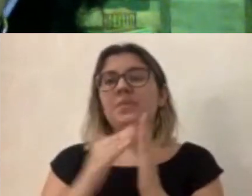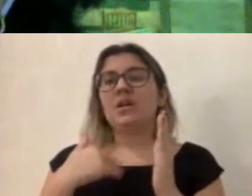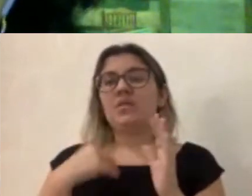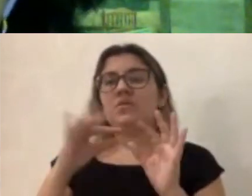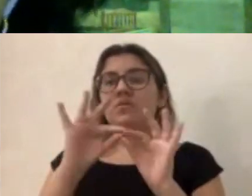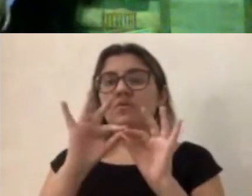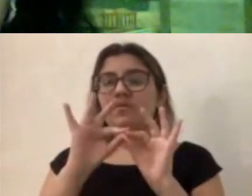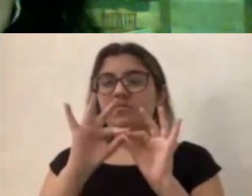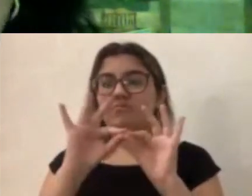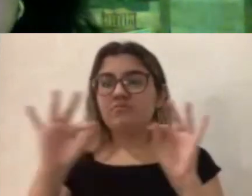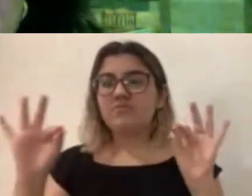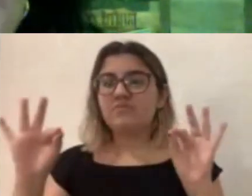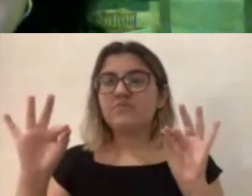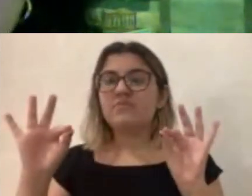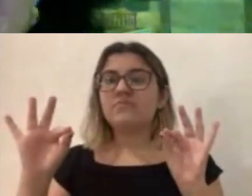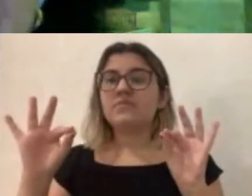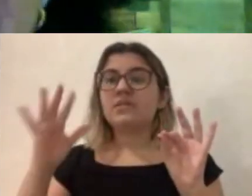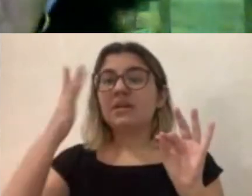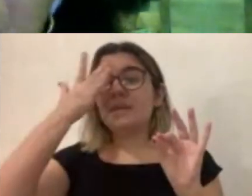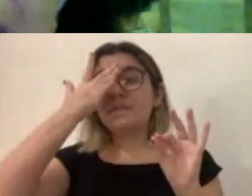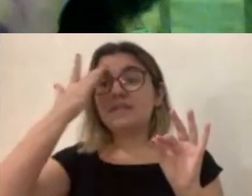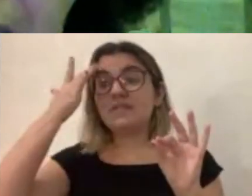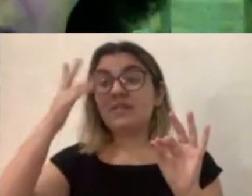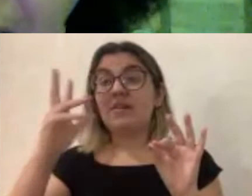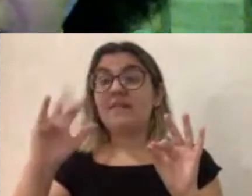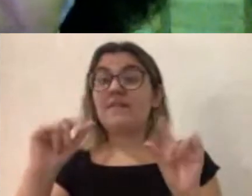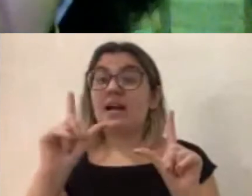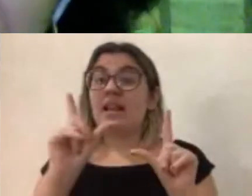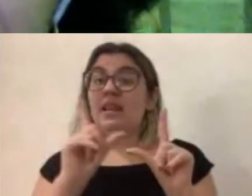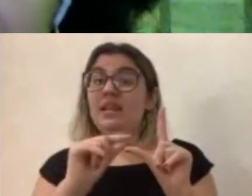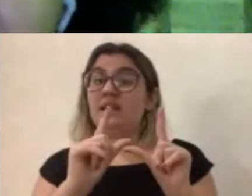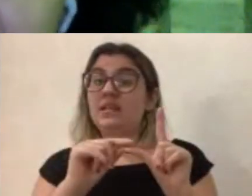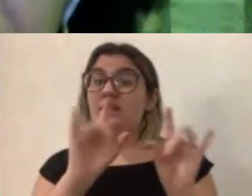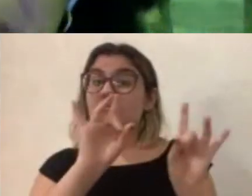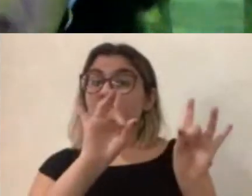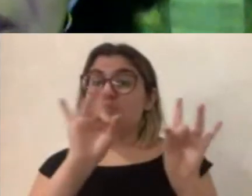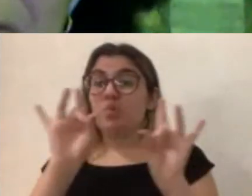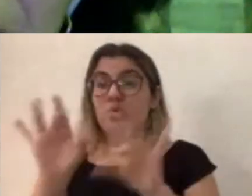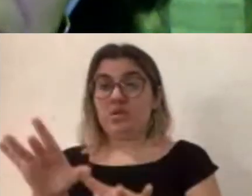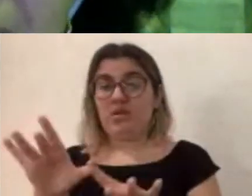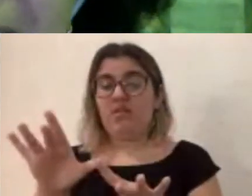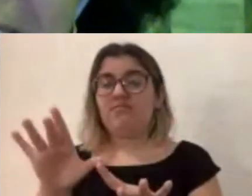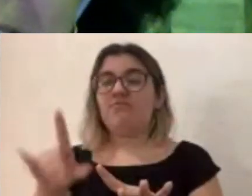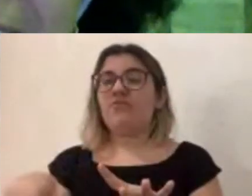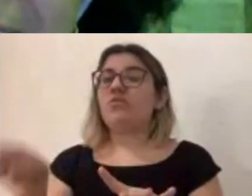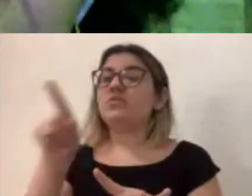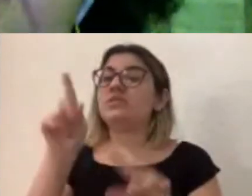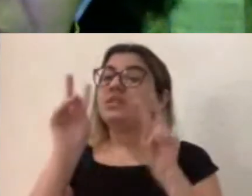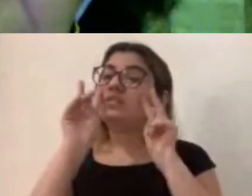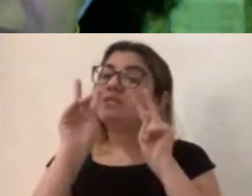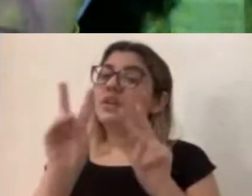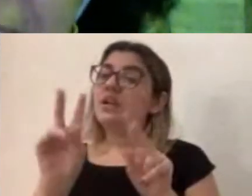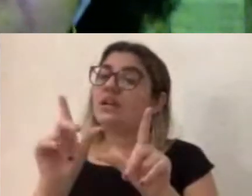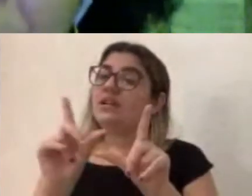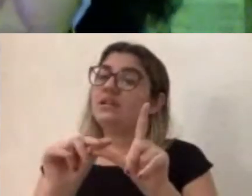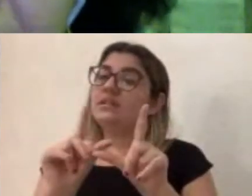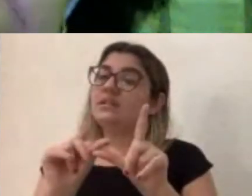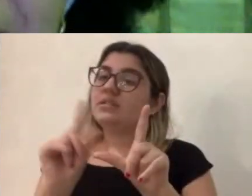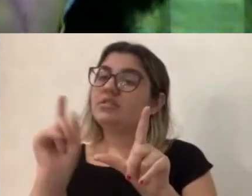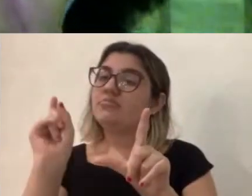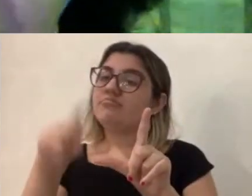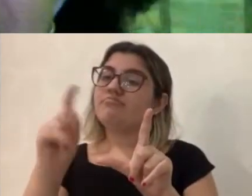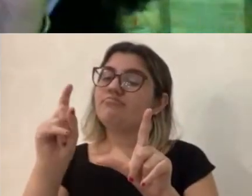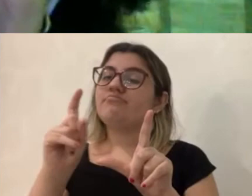favor, agora nesse momento que eu acabei de falar da lista de presença, alguém magicamente vai colocar esse link da presença para